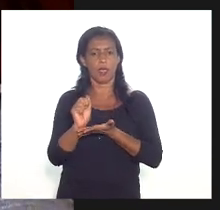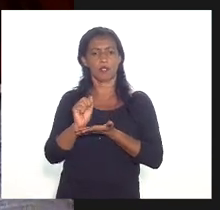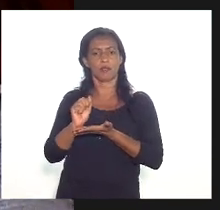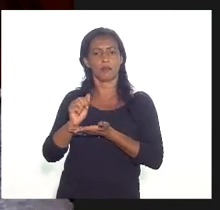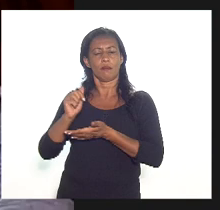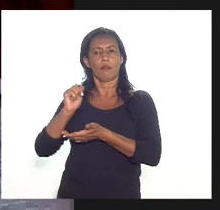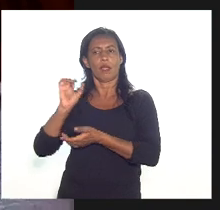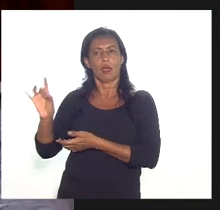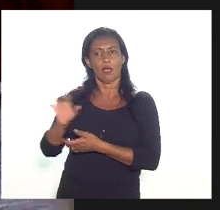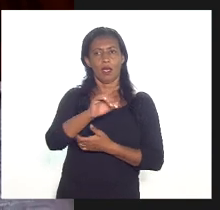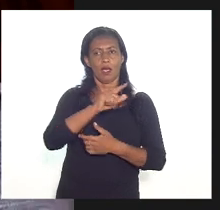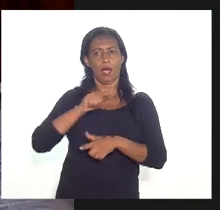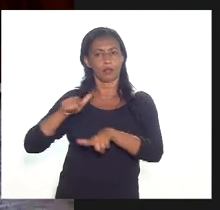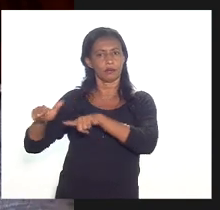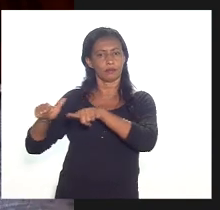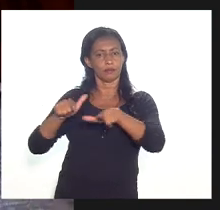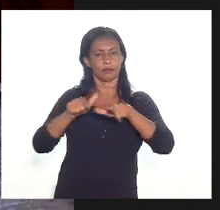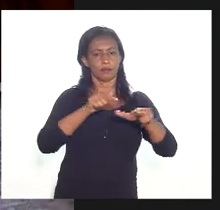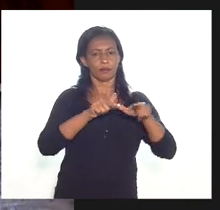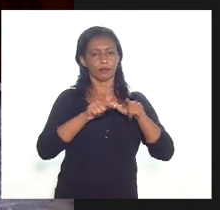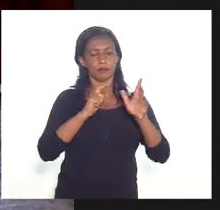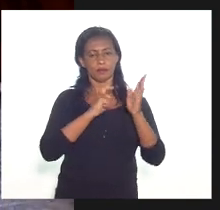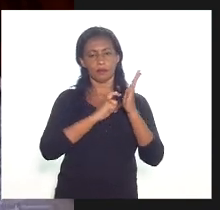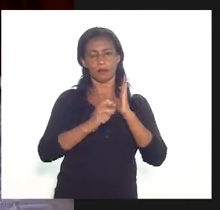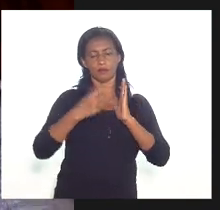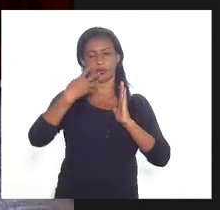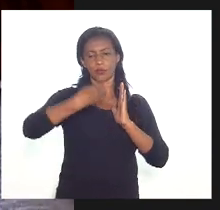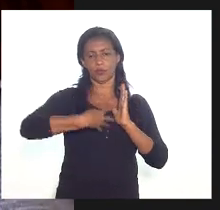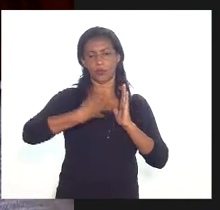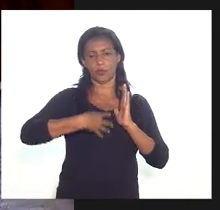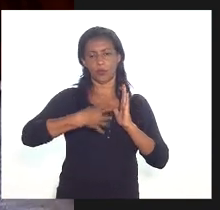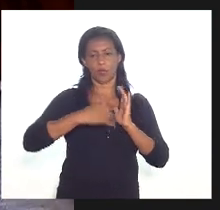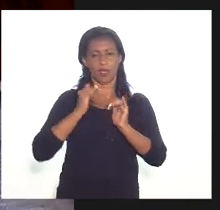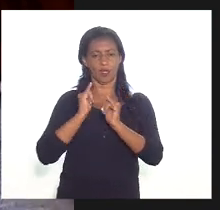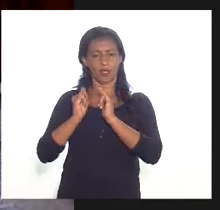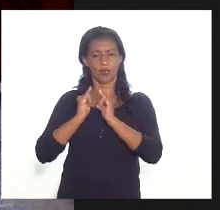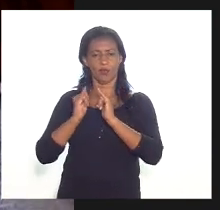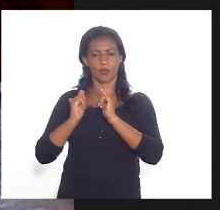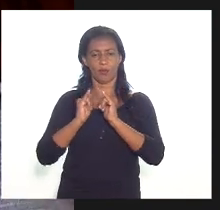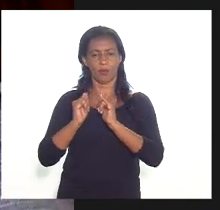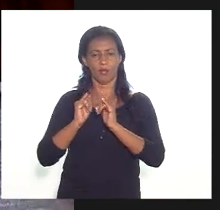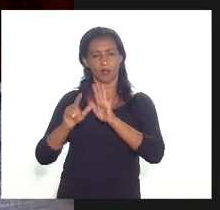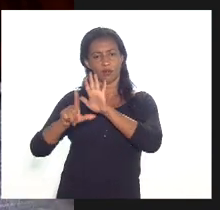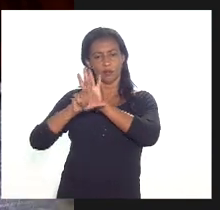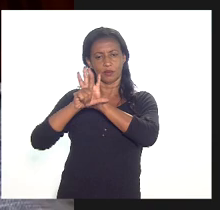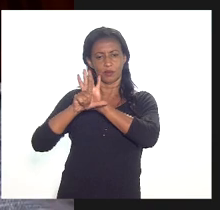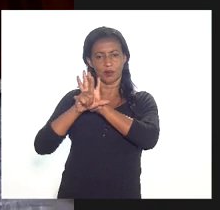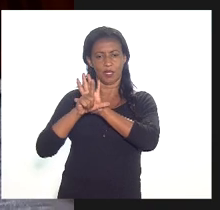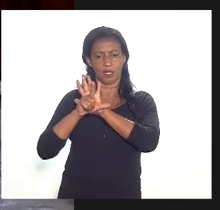suas atividades. Artigo 4. As informações a respeito dos incentivos fiscais de que trata essa lei serão